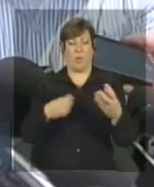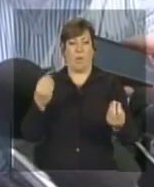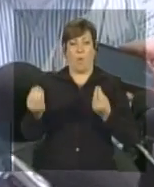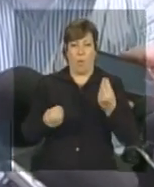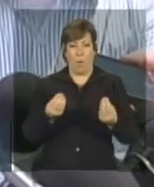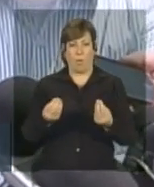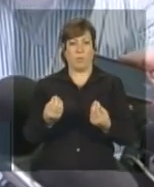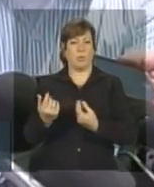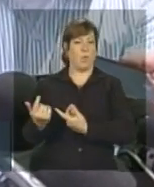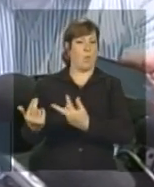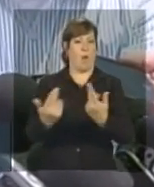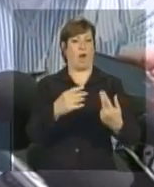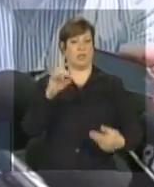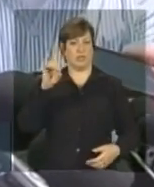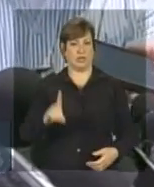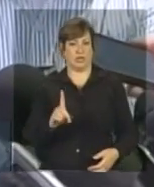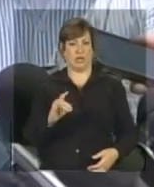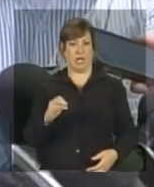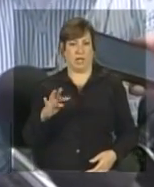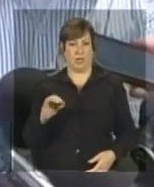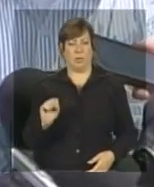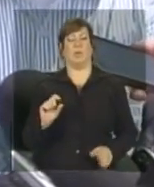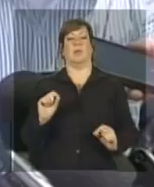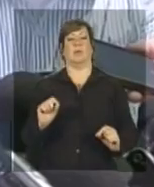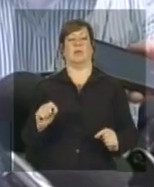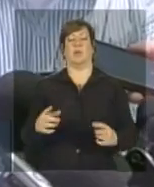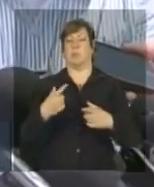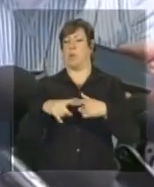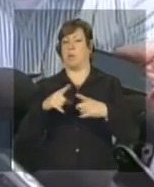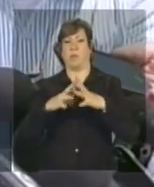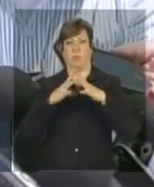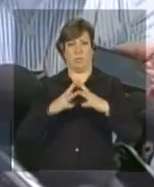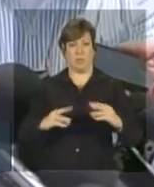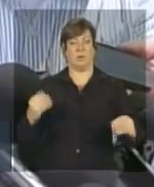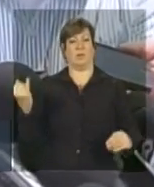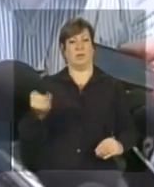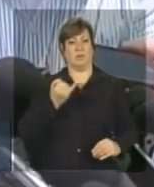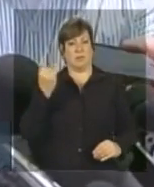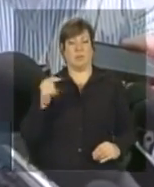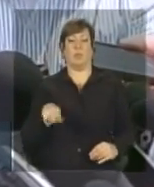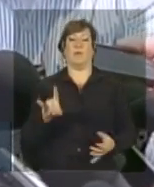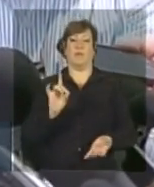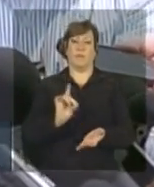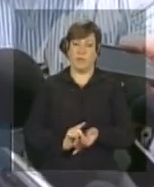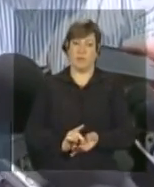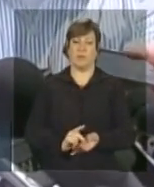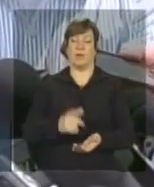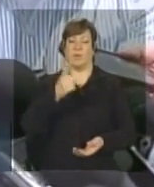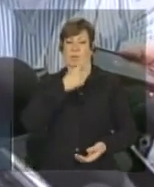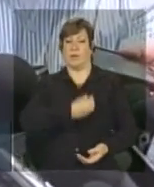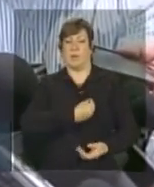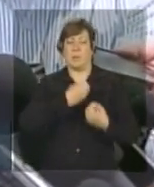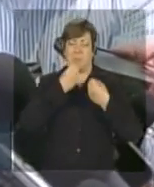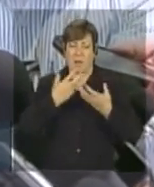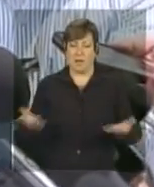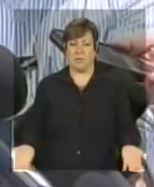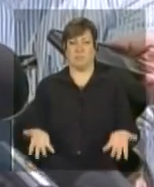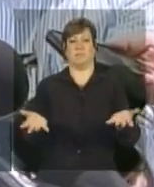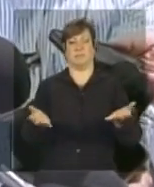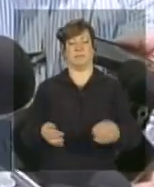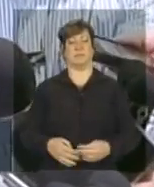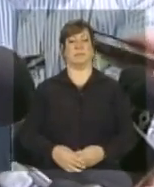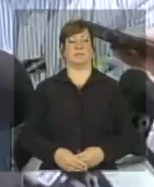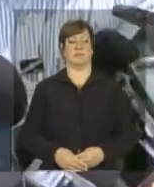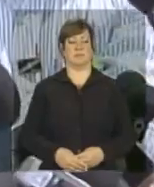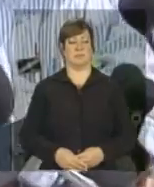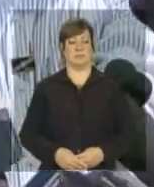democráticas de solução desse tipo de conflito sejam aquelas que, de fato, vão vigir, vão ser implementadas.